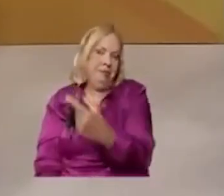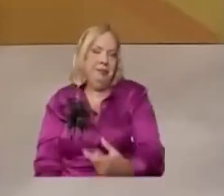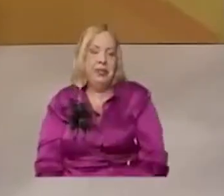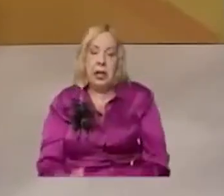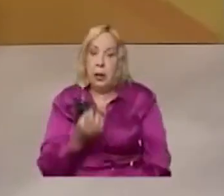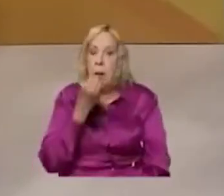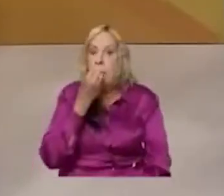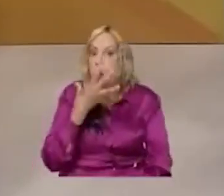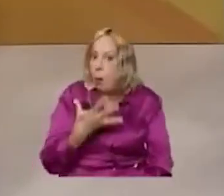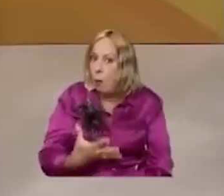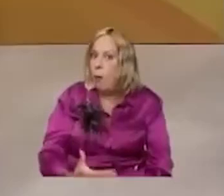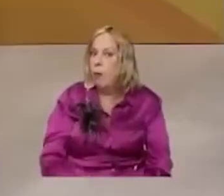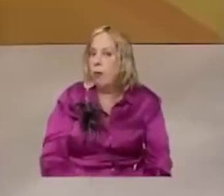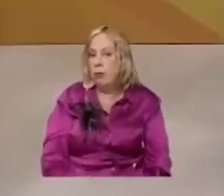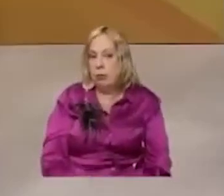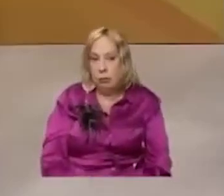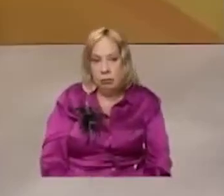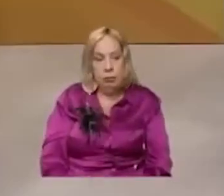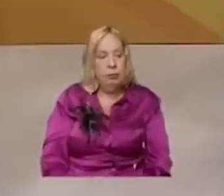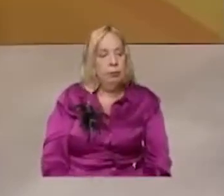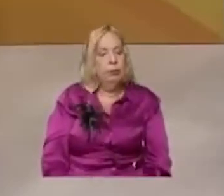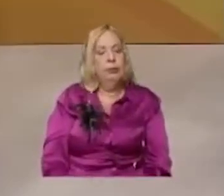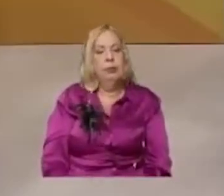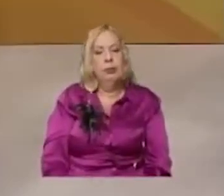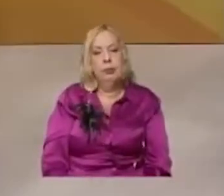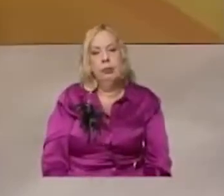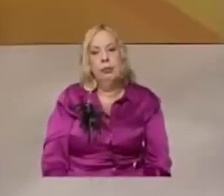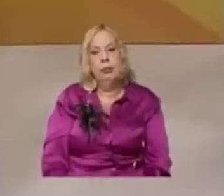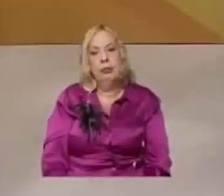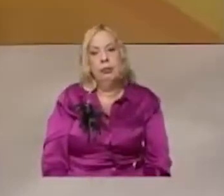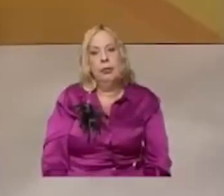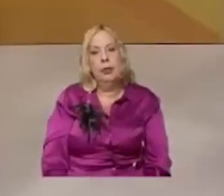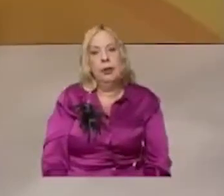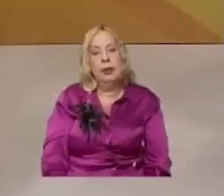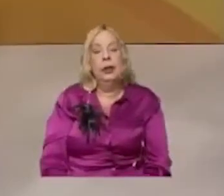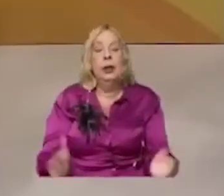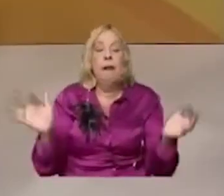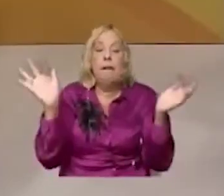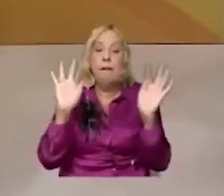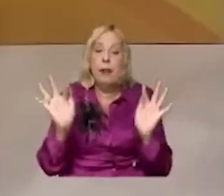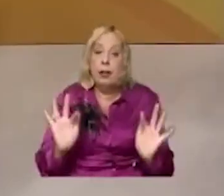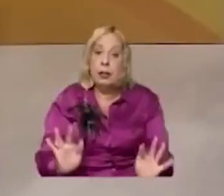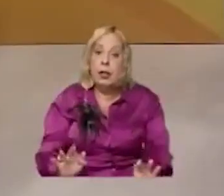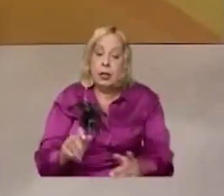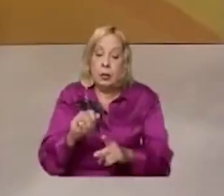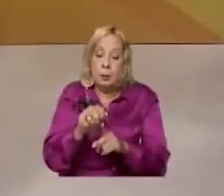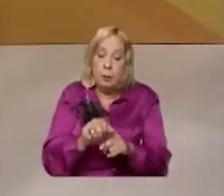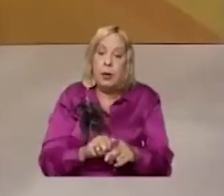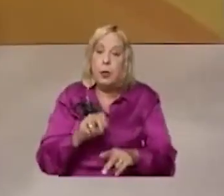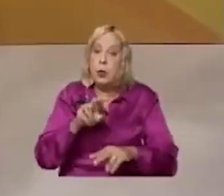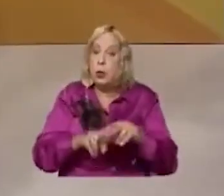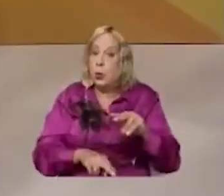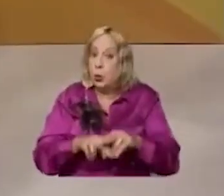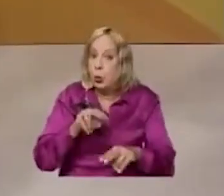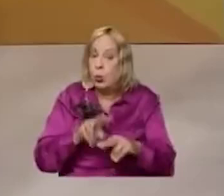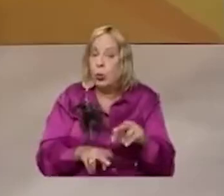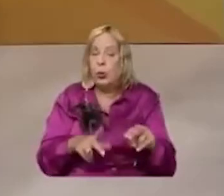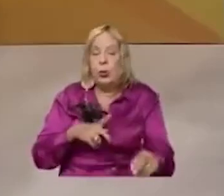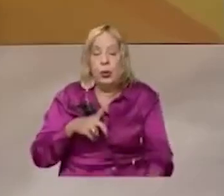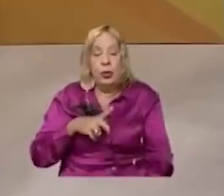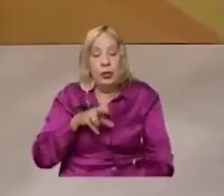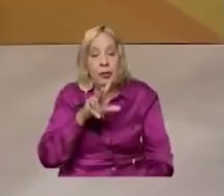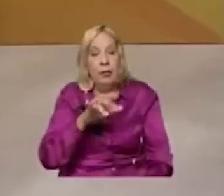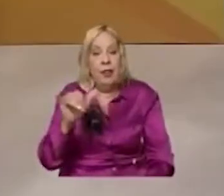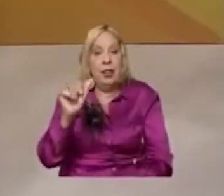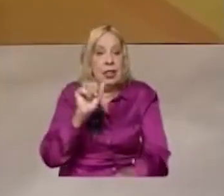que vem tem muito din-din pra você, não tem? Muito din-din, gente. A felicidade tá esperando você. Mês de junho é só fartura. Então vamos ver aí o que é que tá